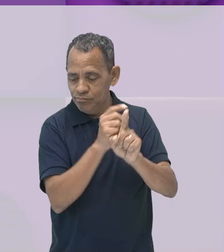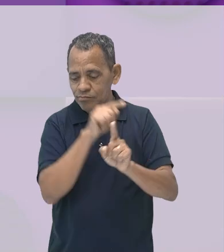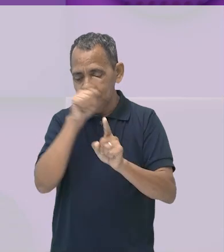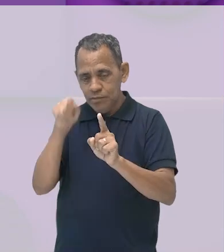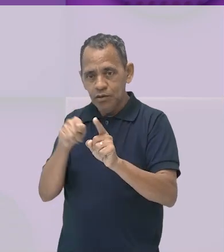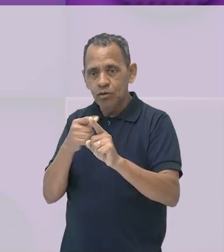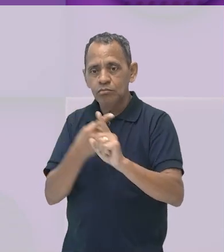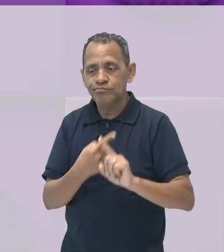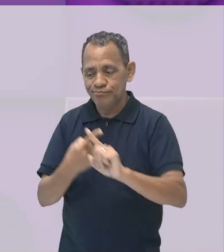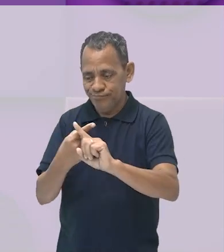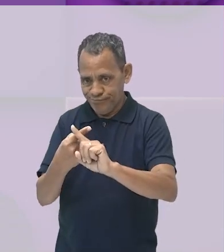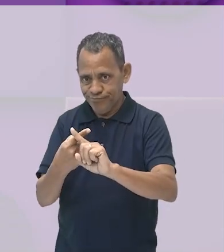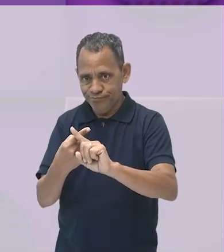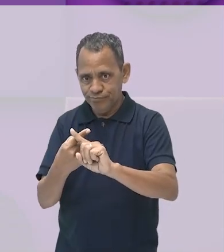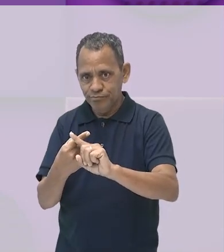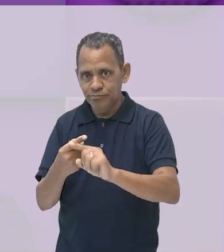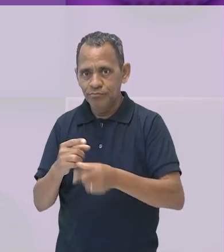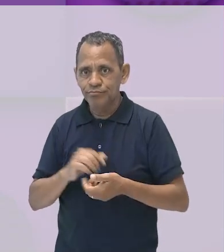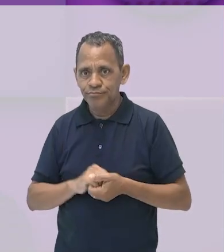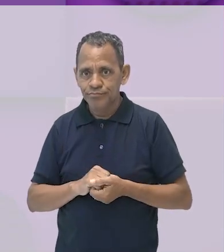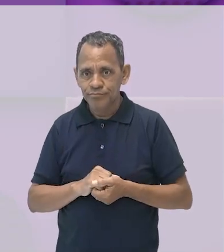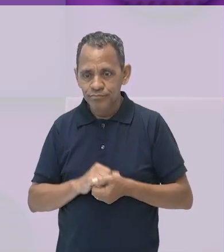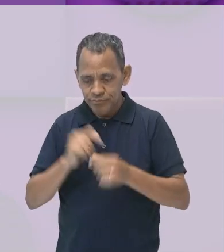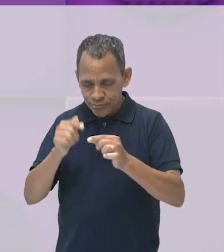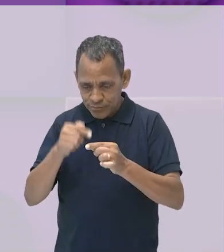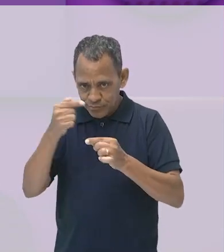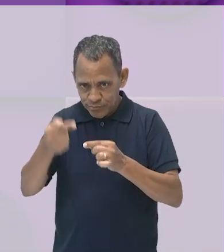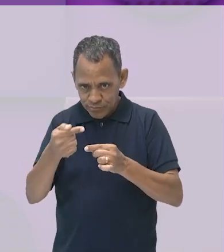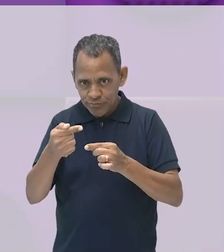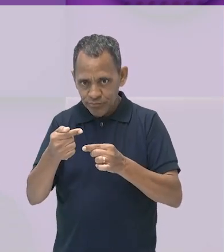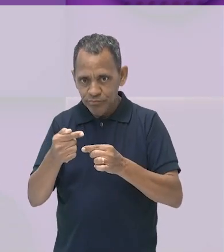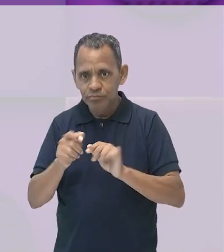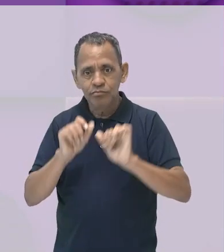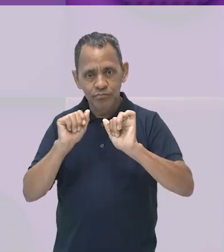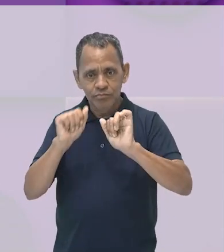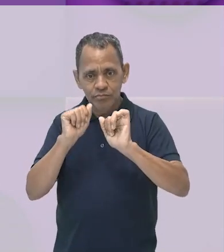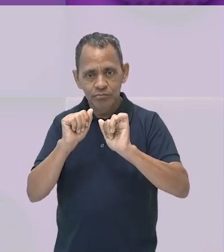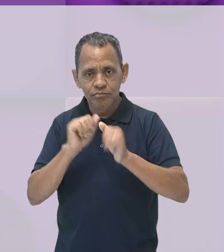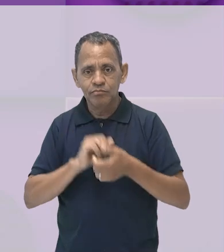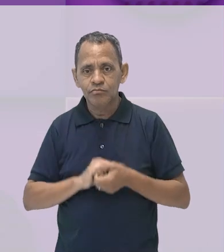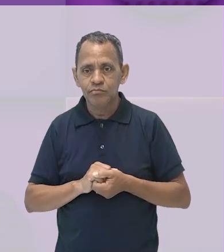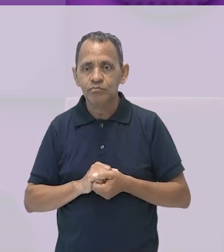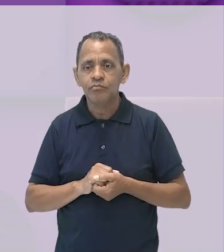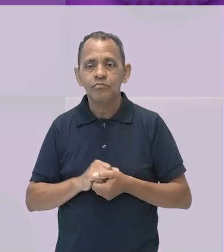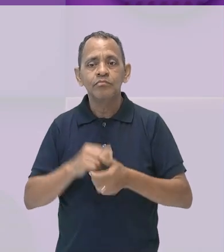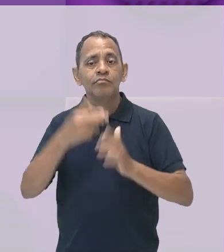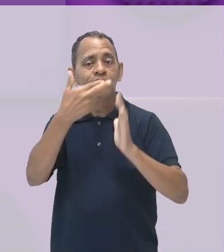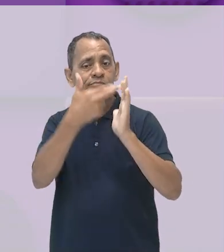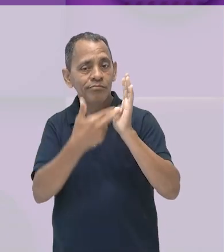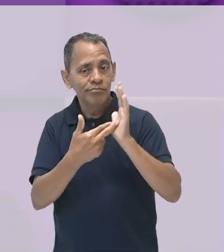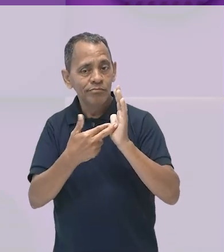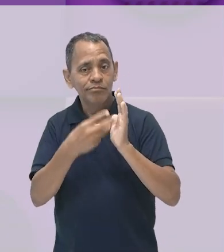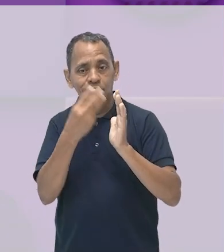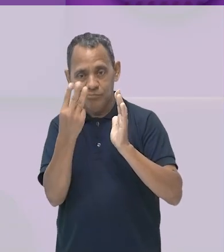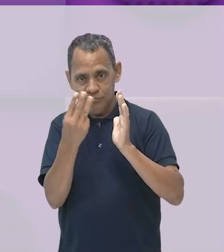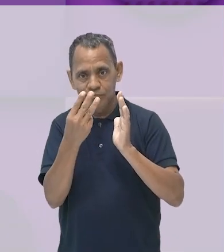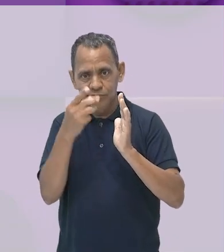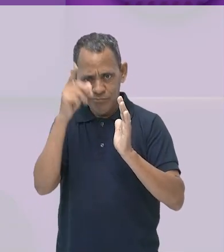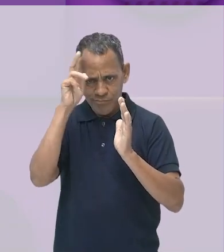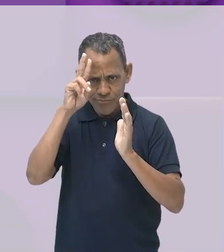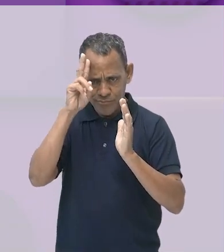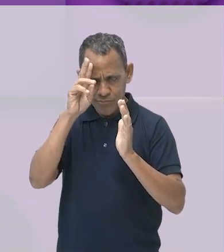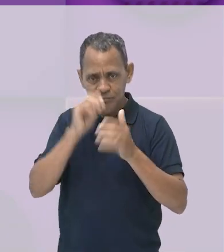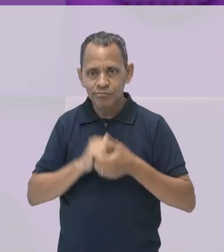demais eu irei multiplicar. Depois que eu fizer esse produto lá, eu posso fazer lá a regra de 3, né? O produto dos meios